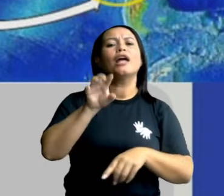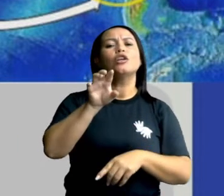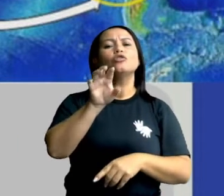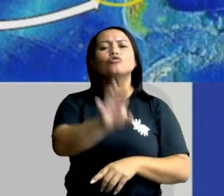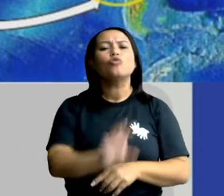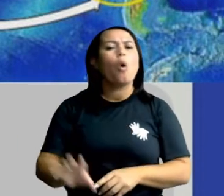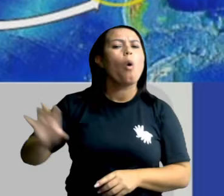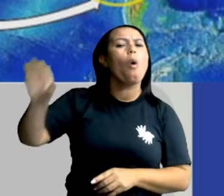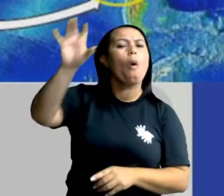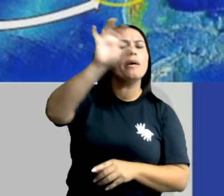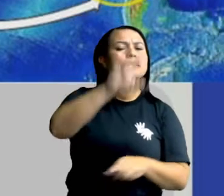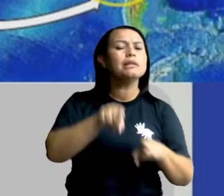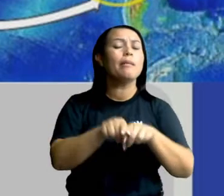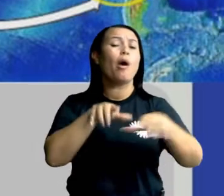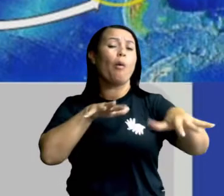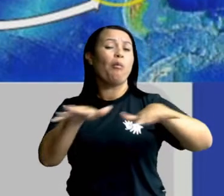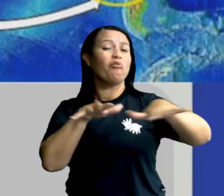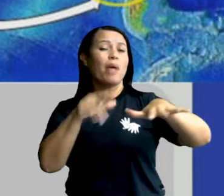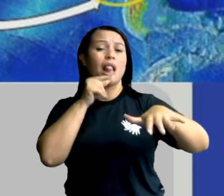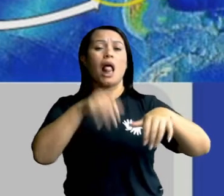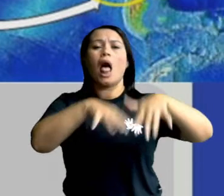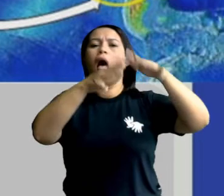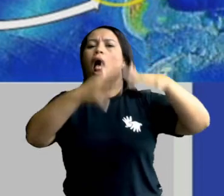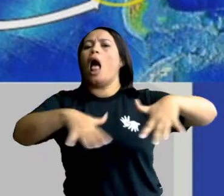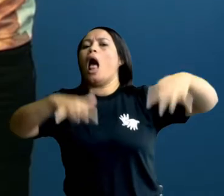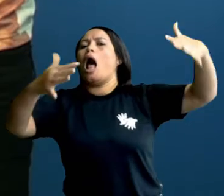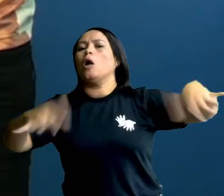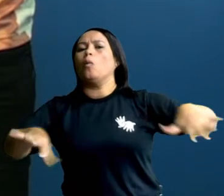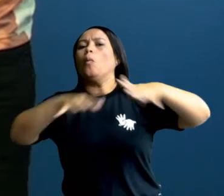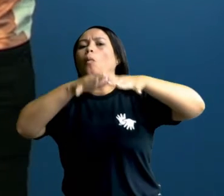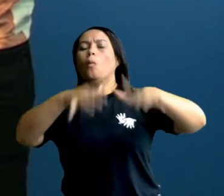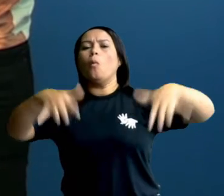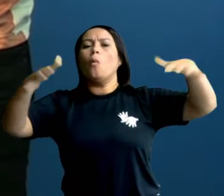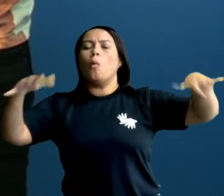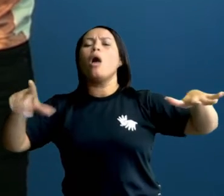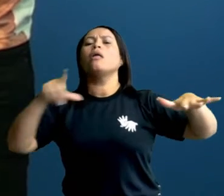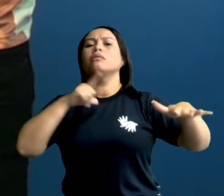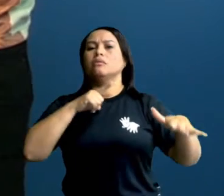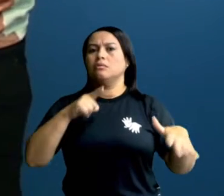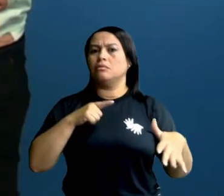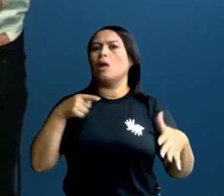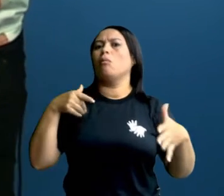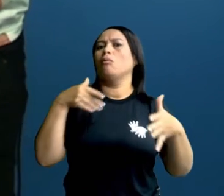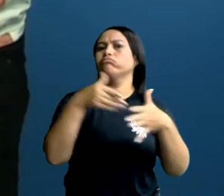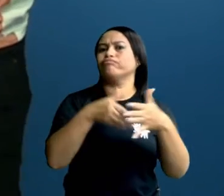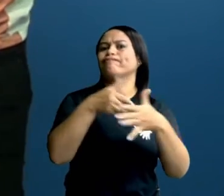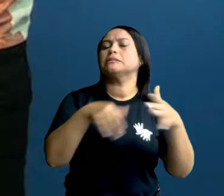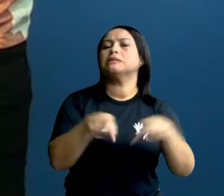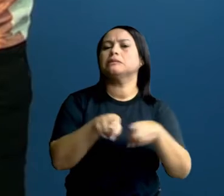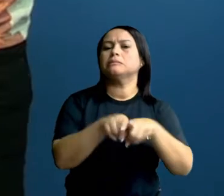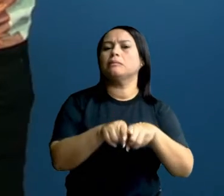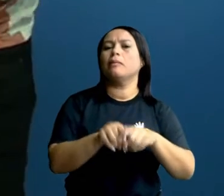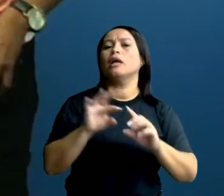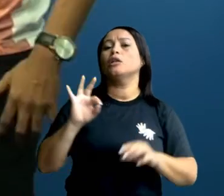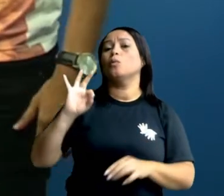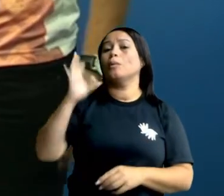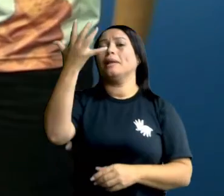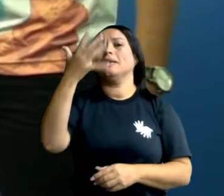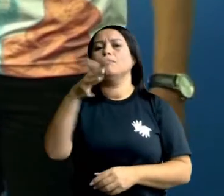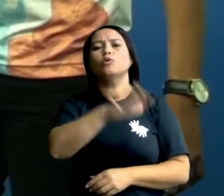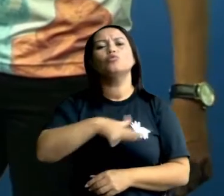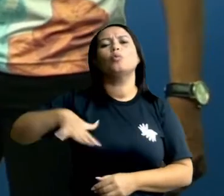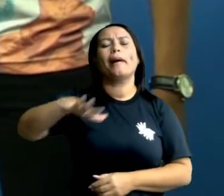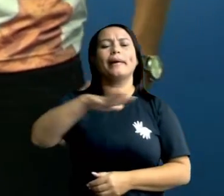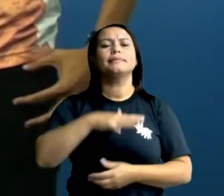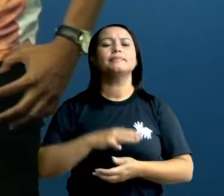ou seja, o movimento dessas águas acabam gerando impacto direto no clima dos lugares por onde elas passam, beleza?